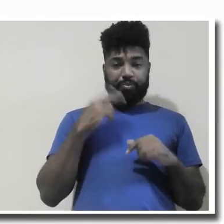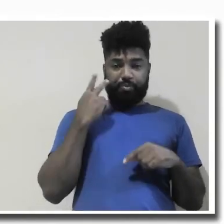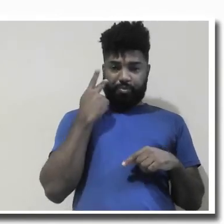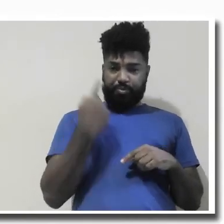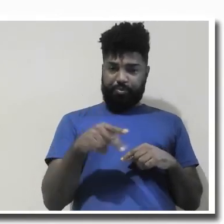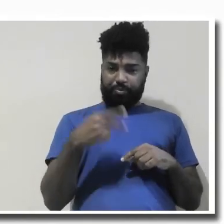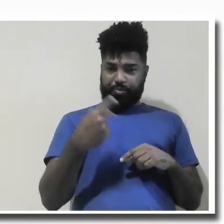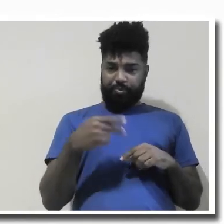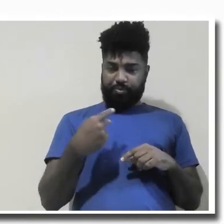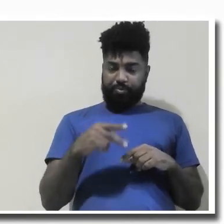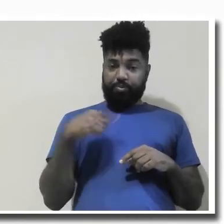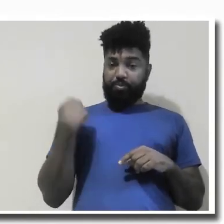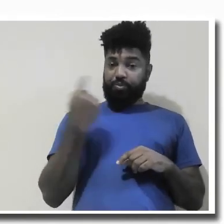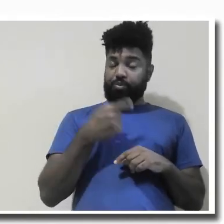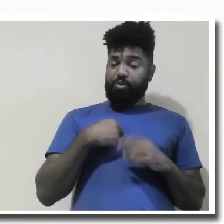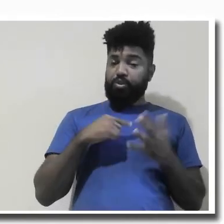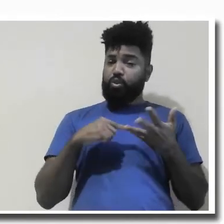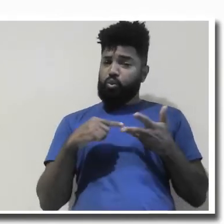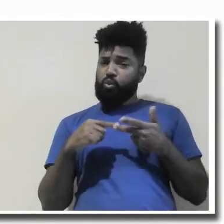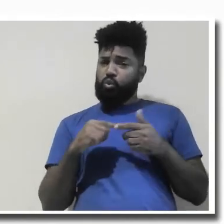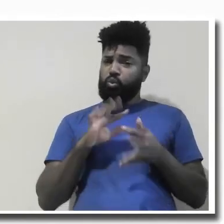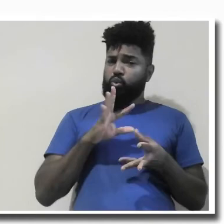propriedade, podemos recalcular